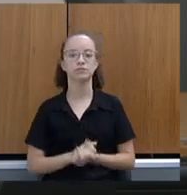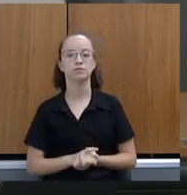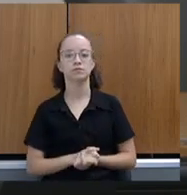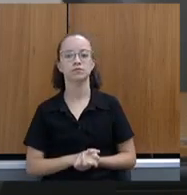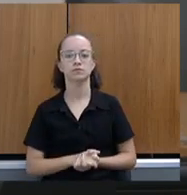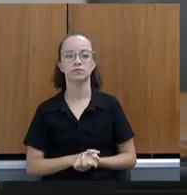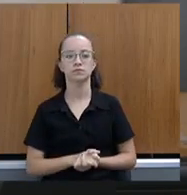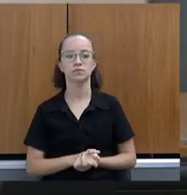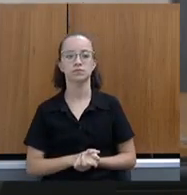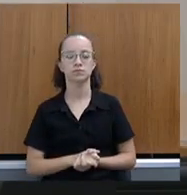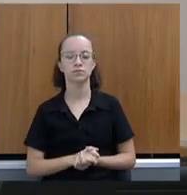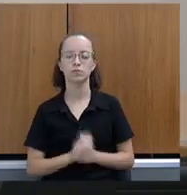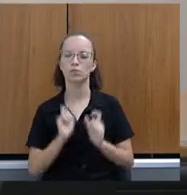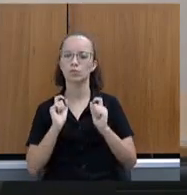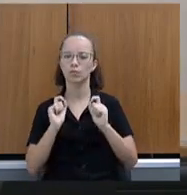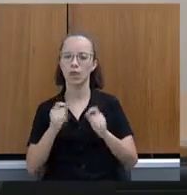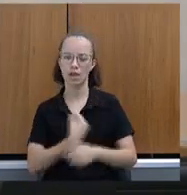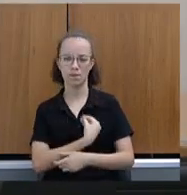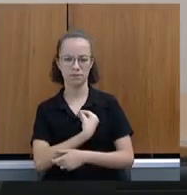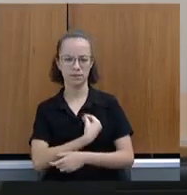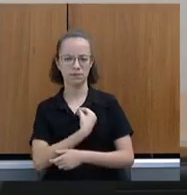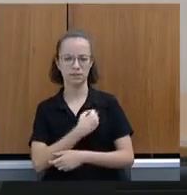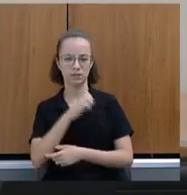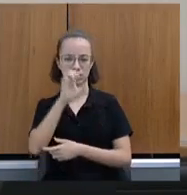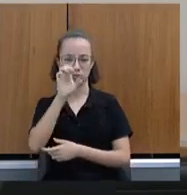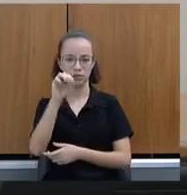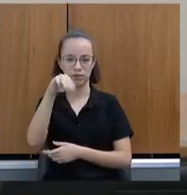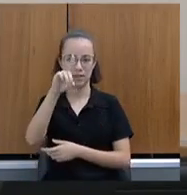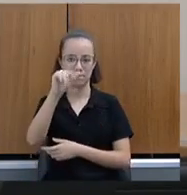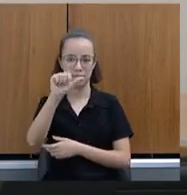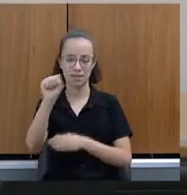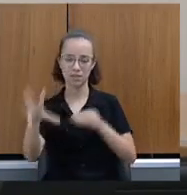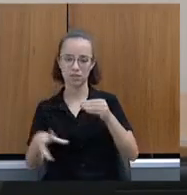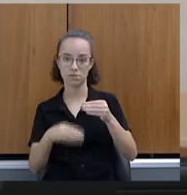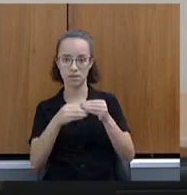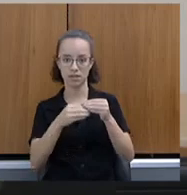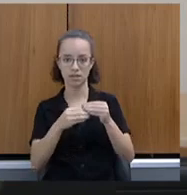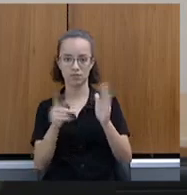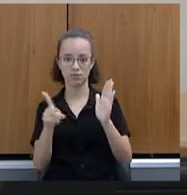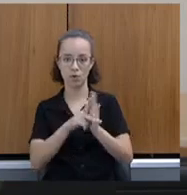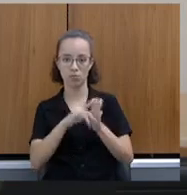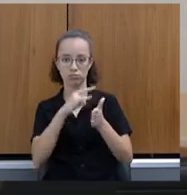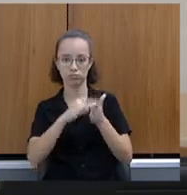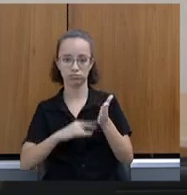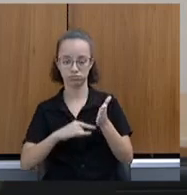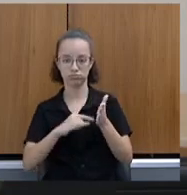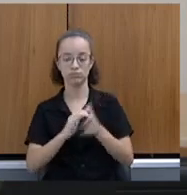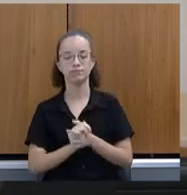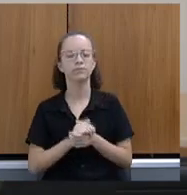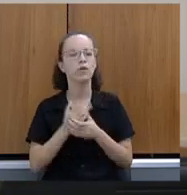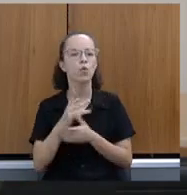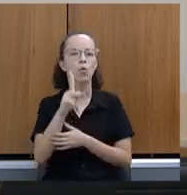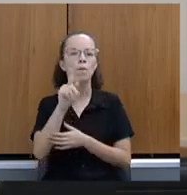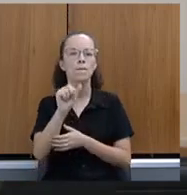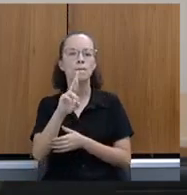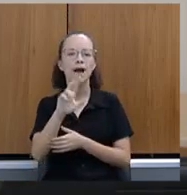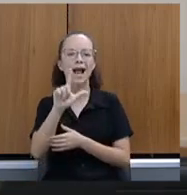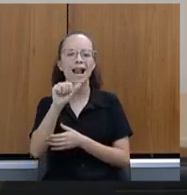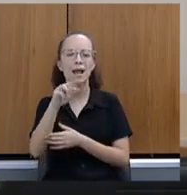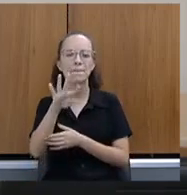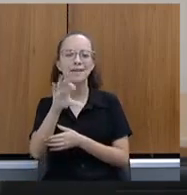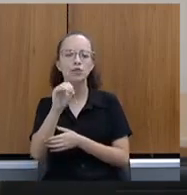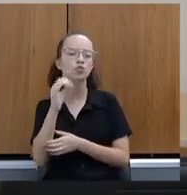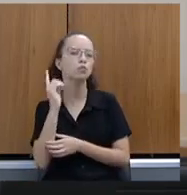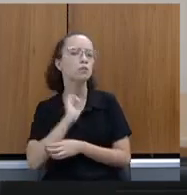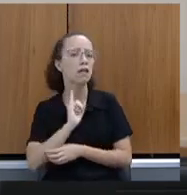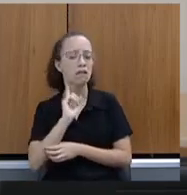com relação a participação de emendas parlamentares Parlamento Mineiro tem contribuído